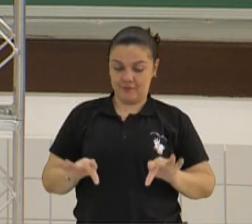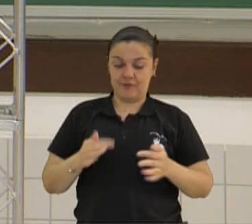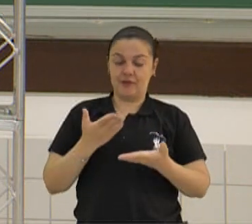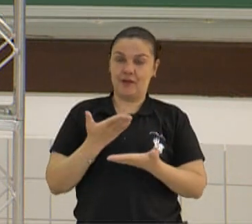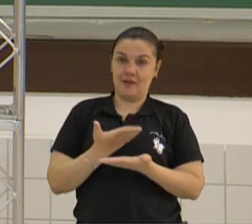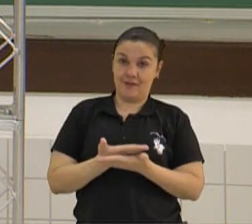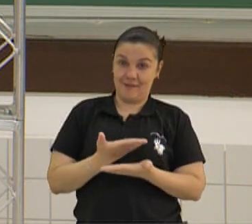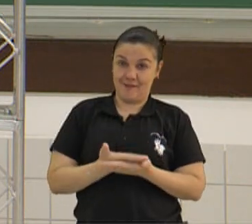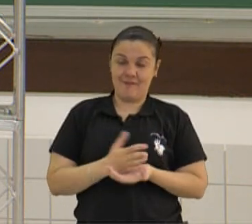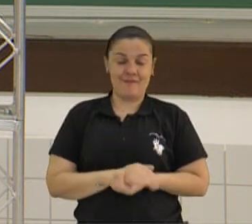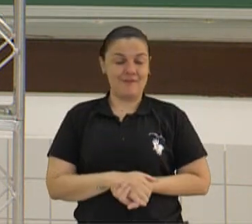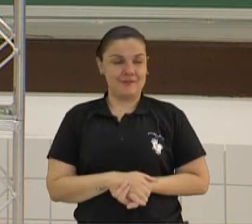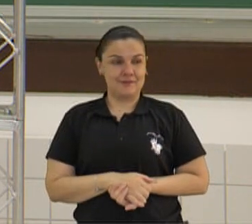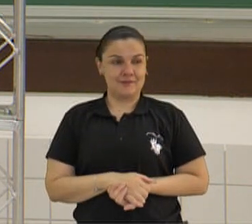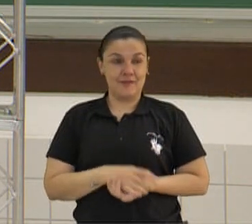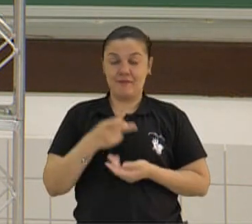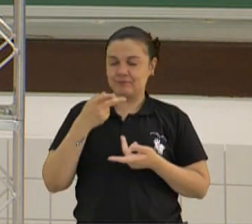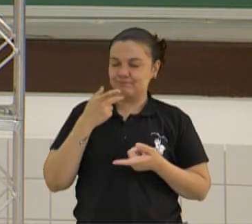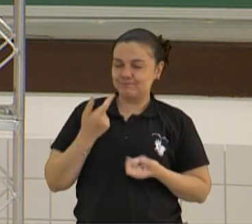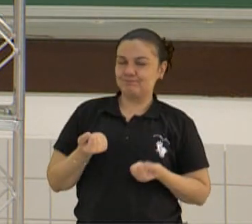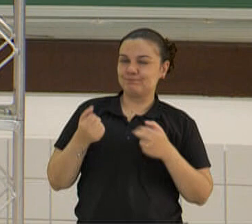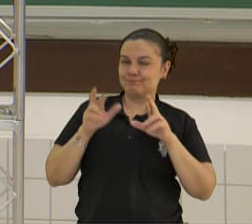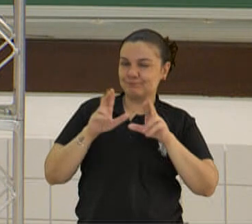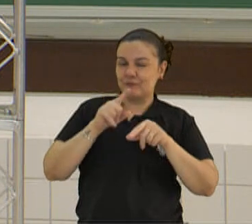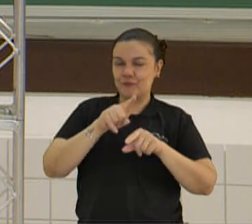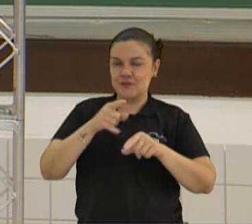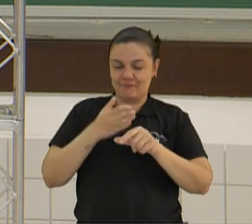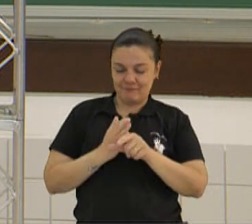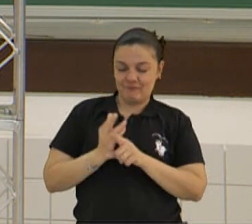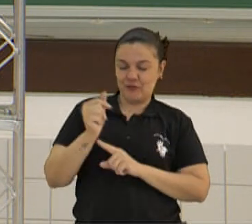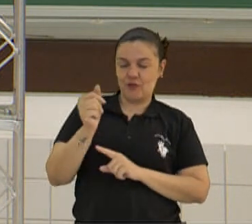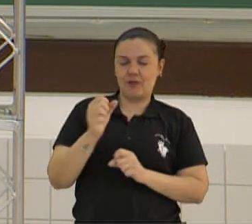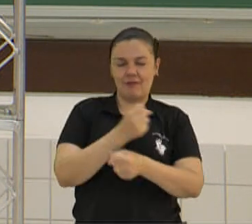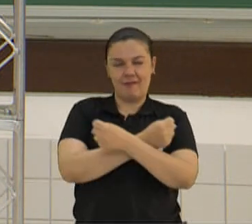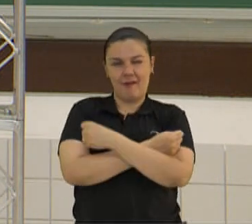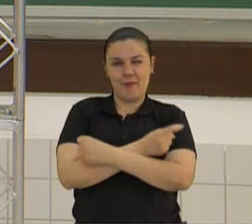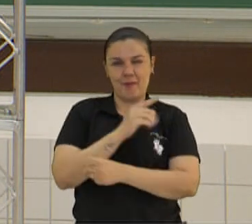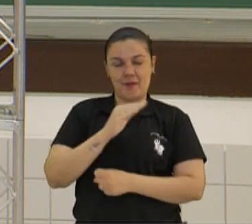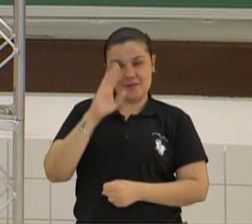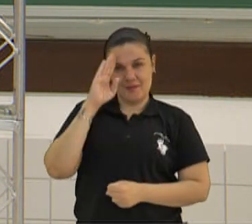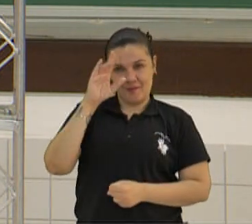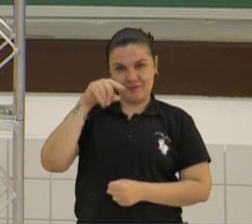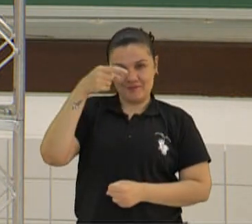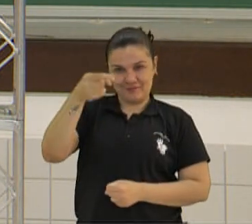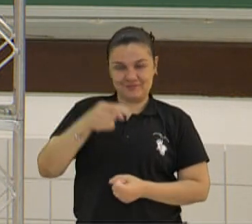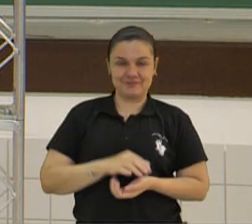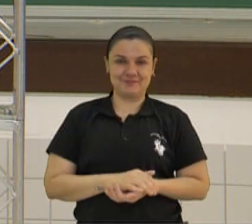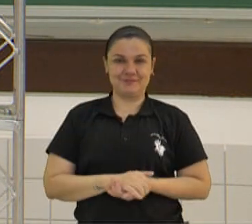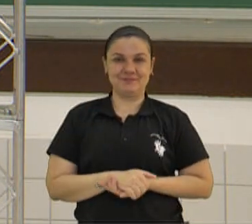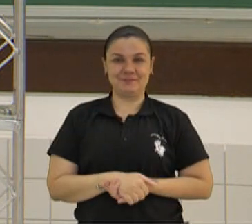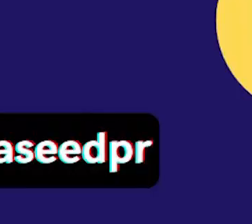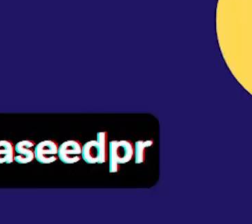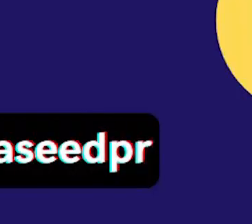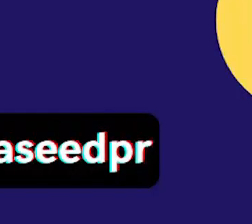a nossa aula, desejando você muito sucesso, um forte abraço e até uma outra oportunidade.